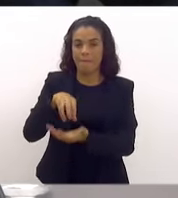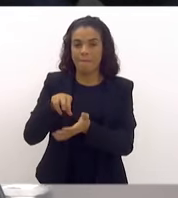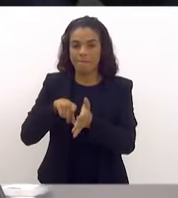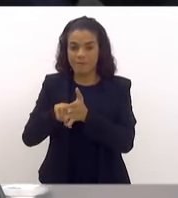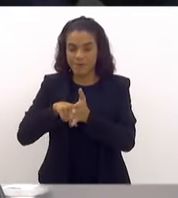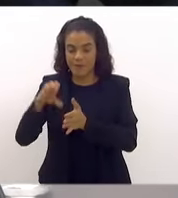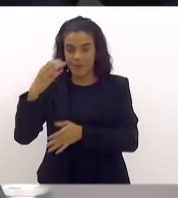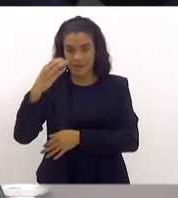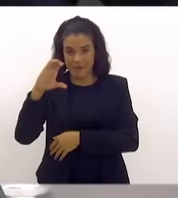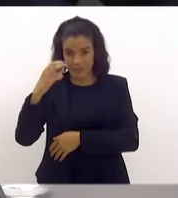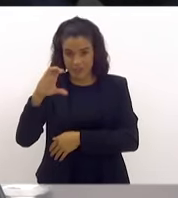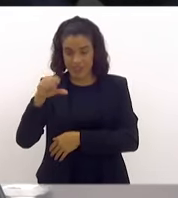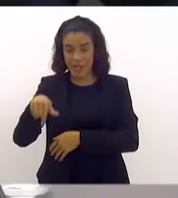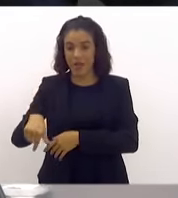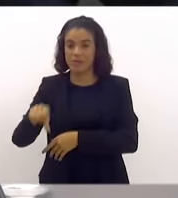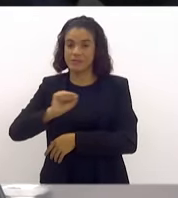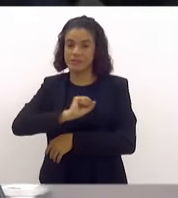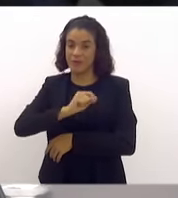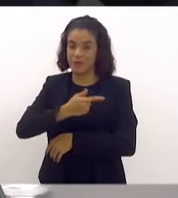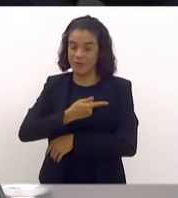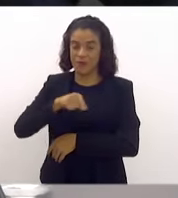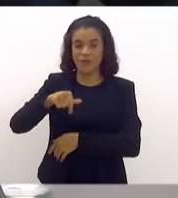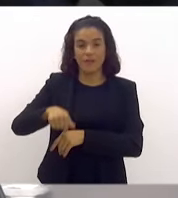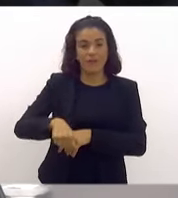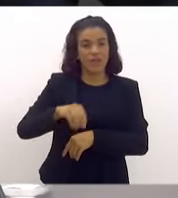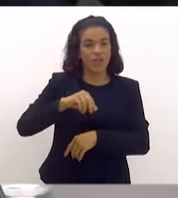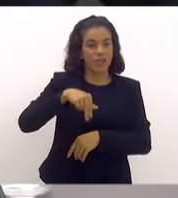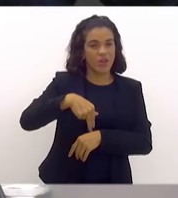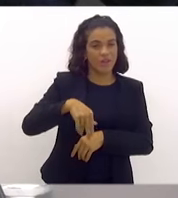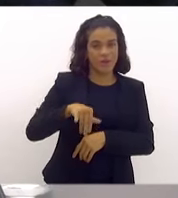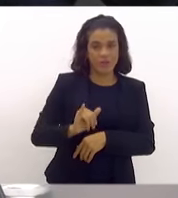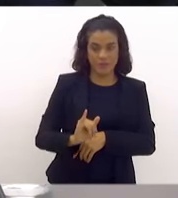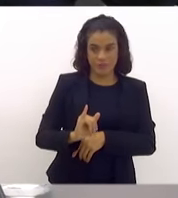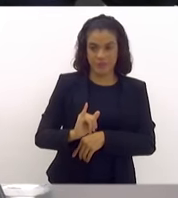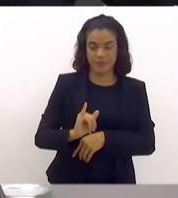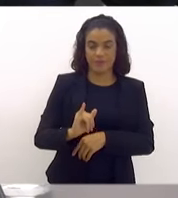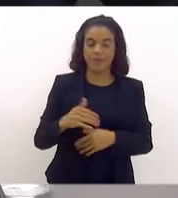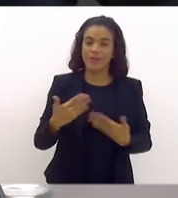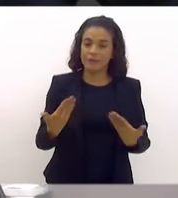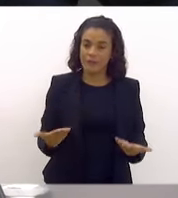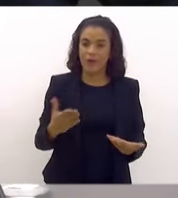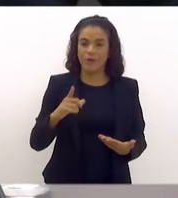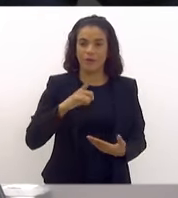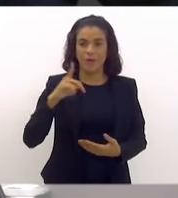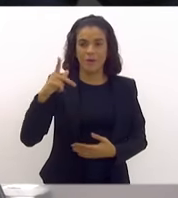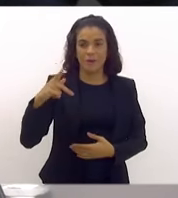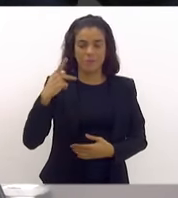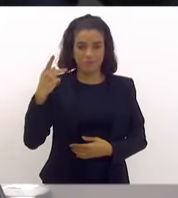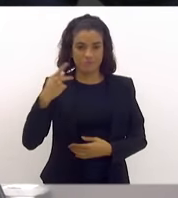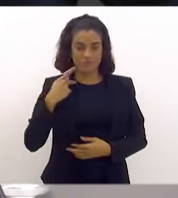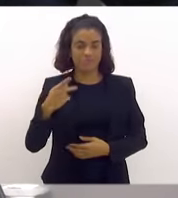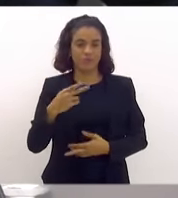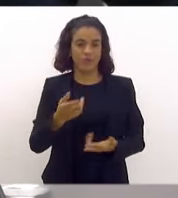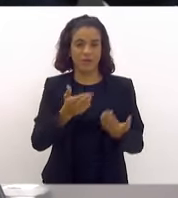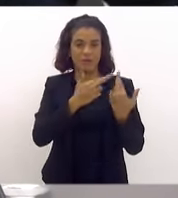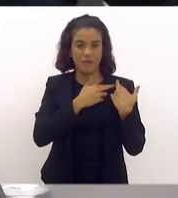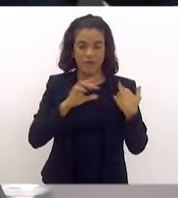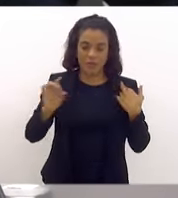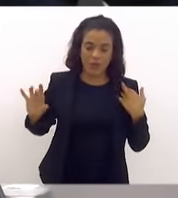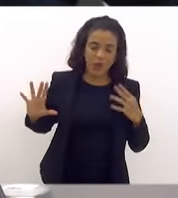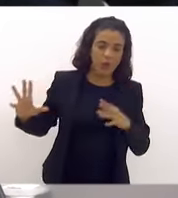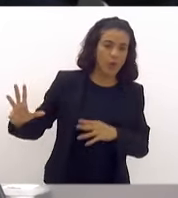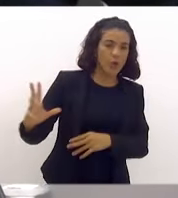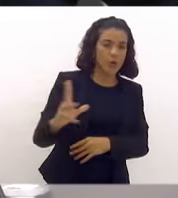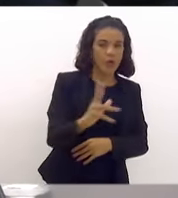Niterói o núcleo de São Gonçalo e o núcleo de novoa Iguaçu mas temos promotores com atribuição de investigação Penal em todo o